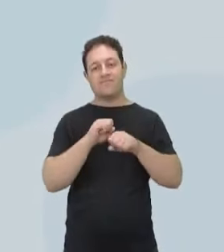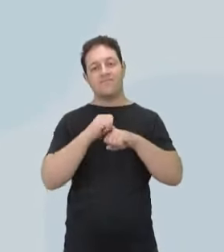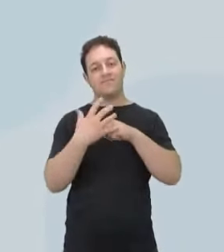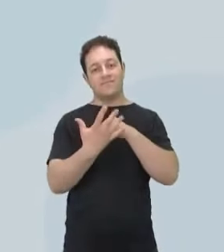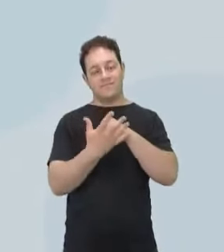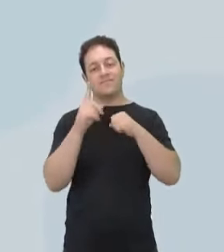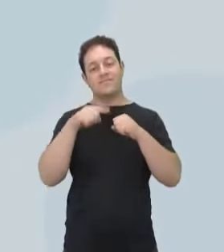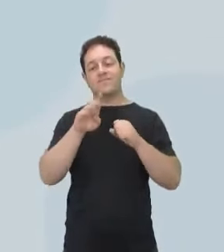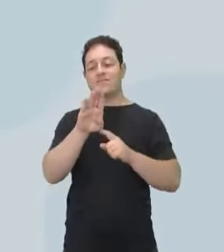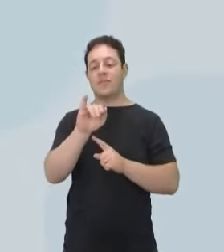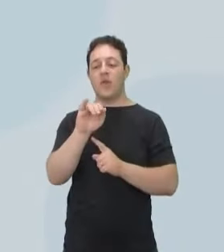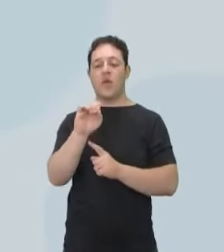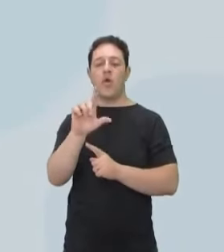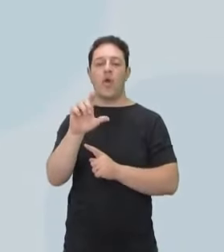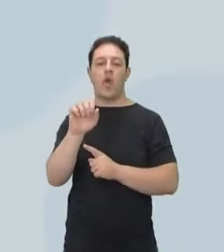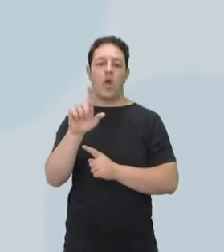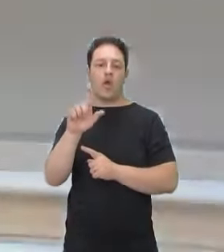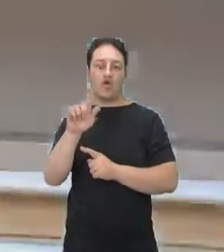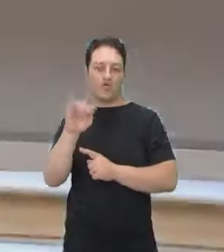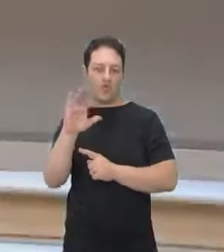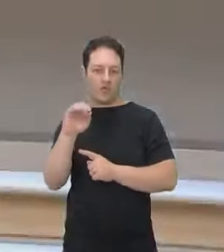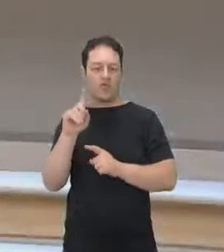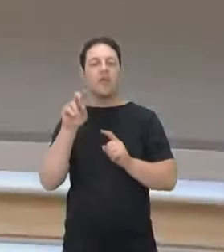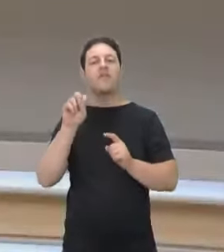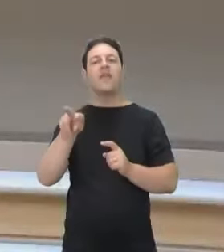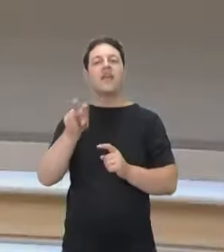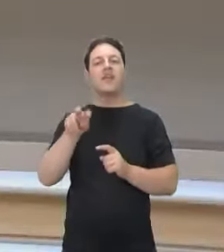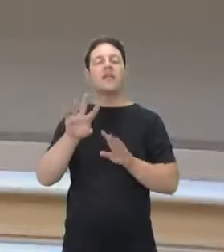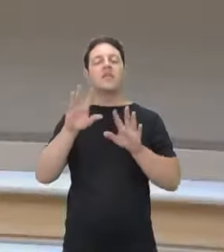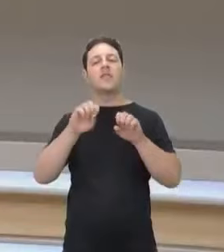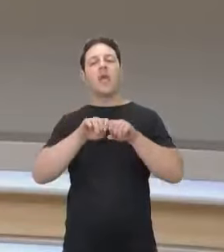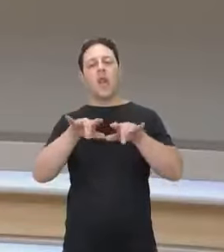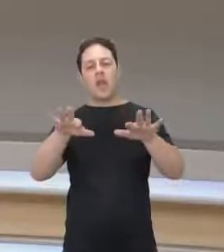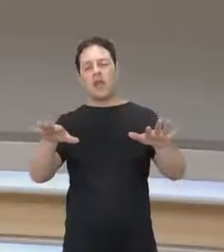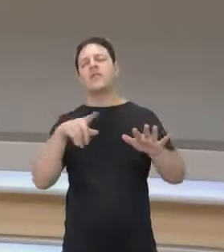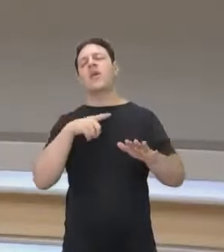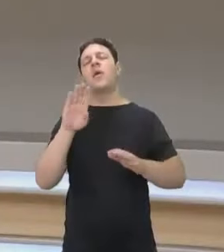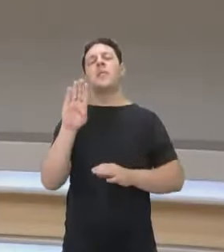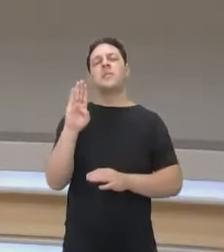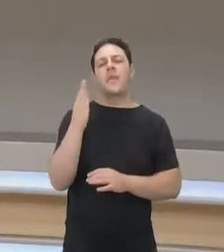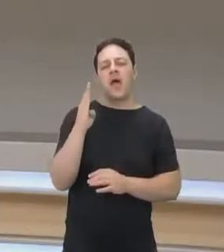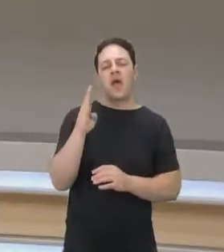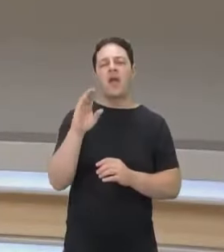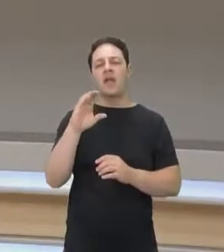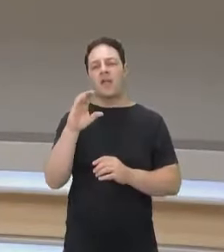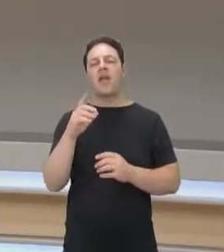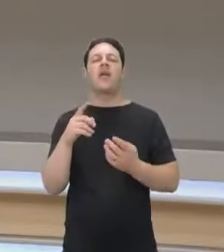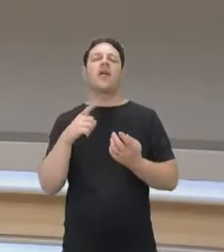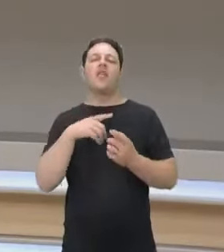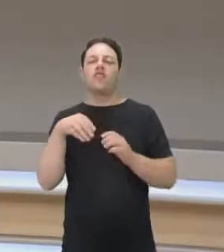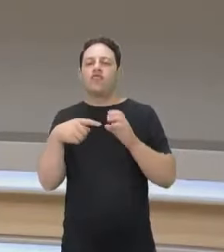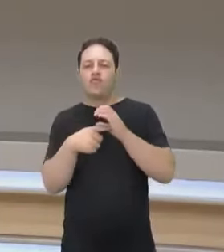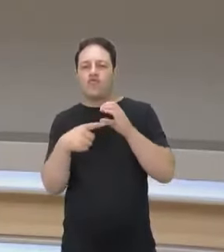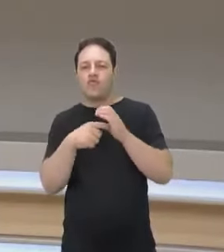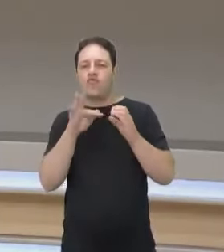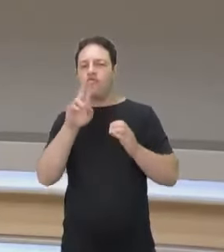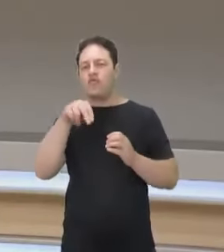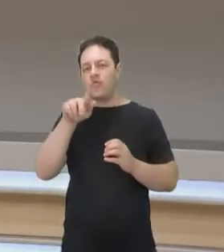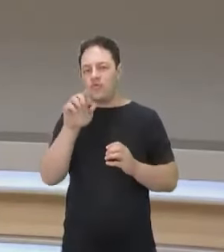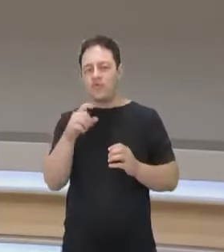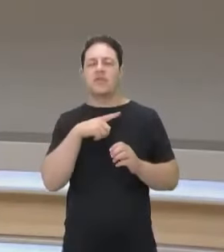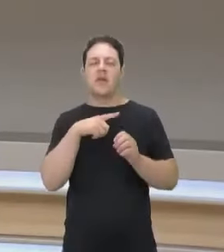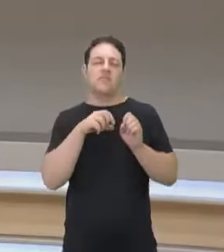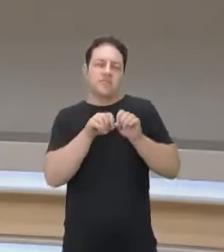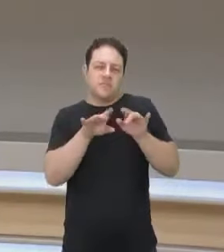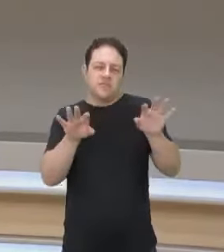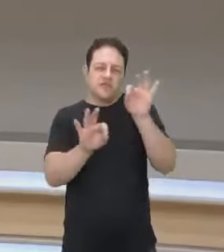biológica causado por vírus. Nós podemos ter desastres causados por bactérias, por fungos, né, infestação de